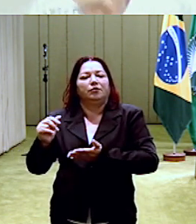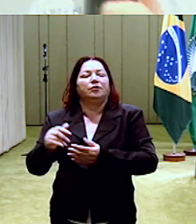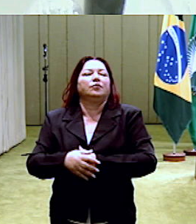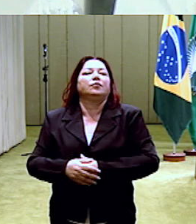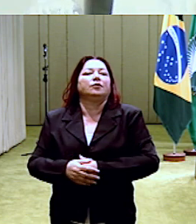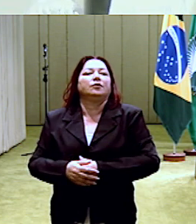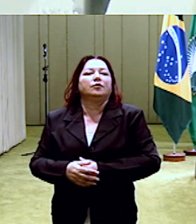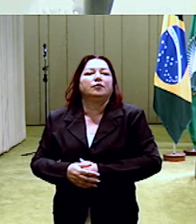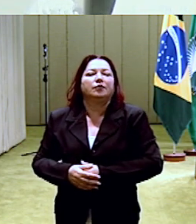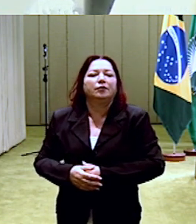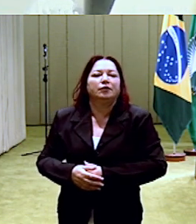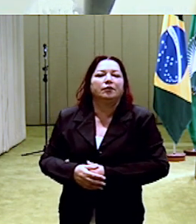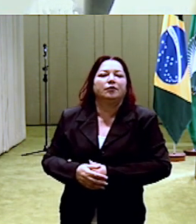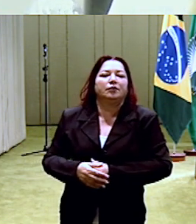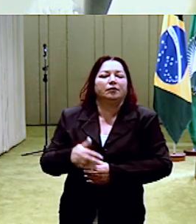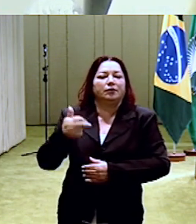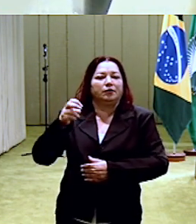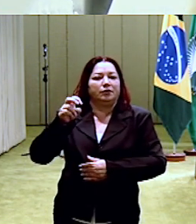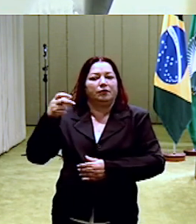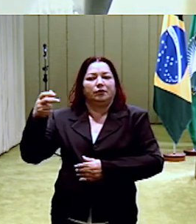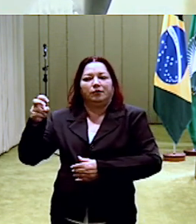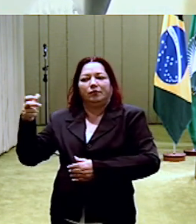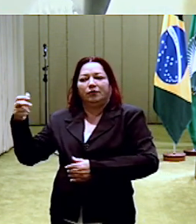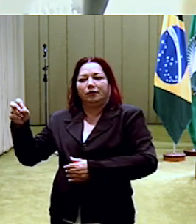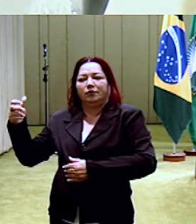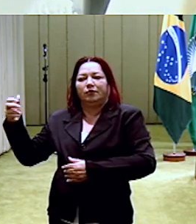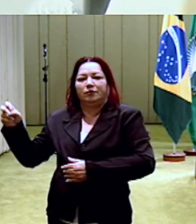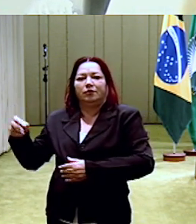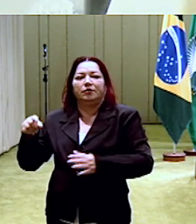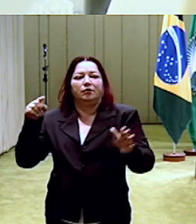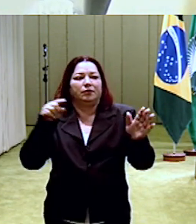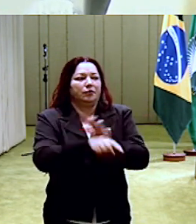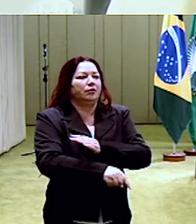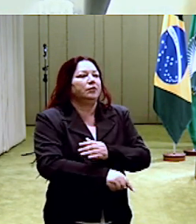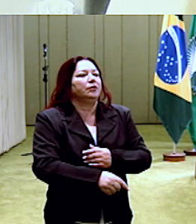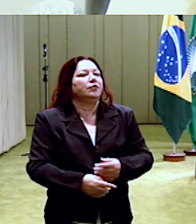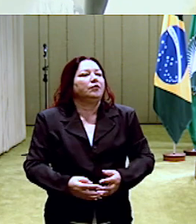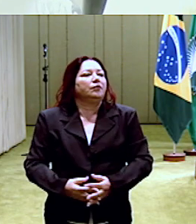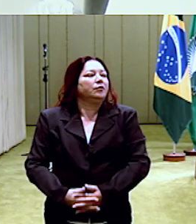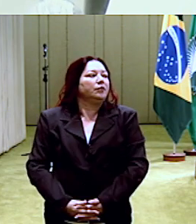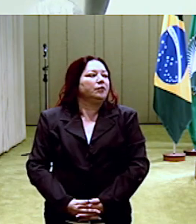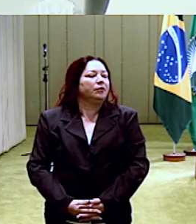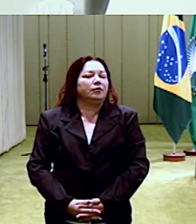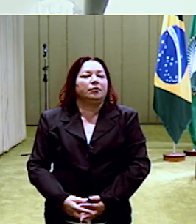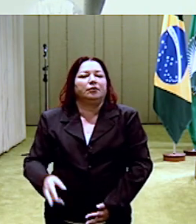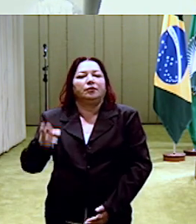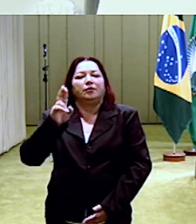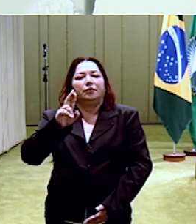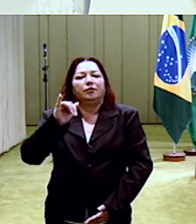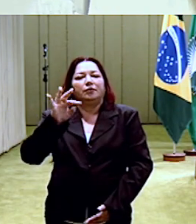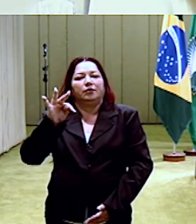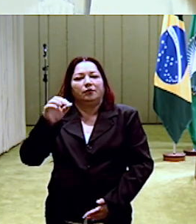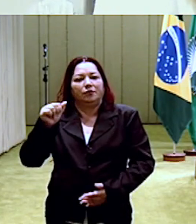falar e depois abrir para perguntas. Esperamos que tenha perguntas, seja interessante esse painel. A senhora Rita Cristina